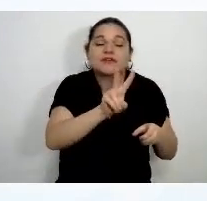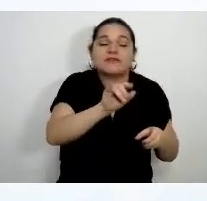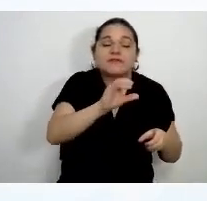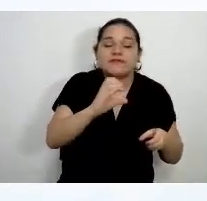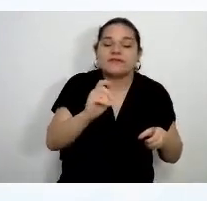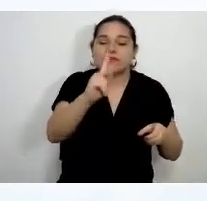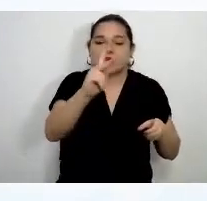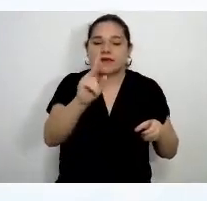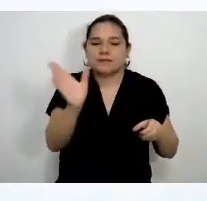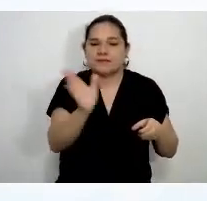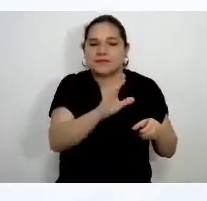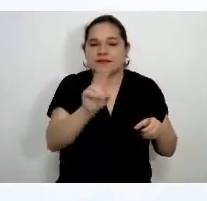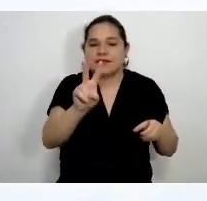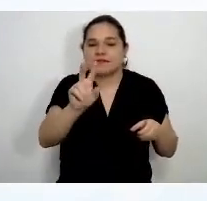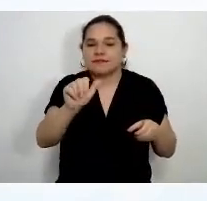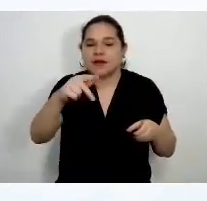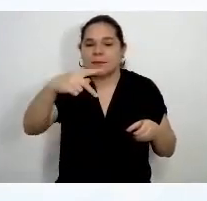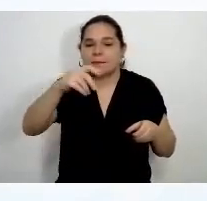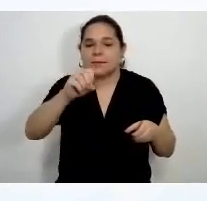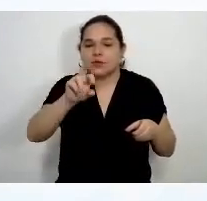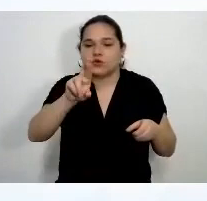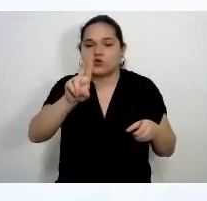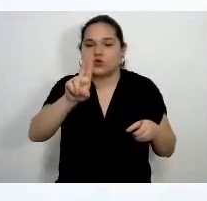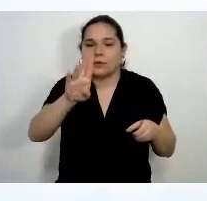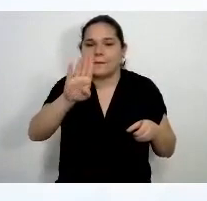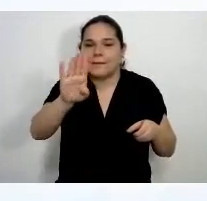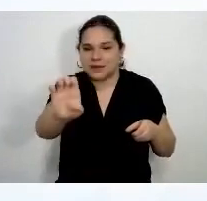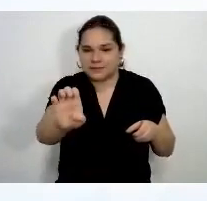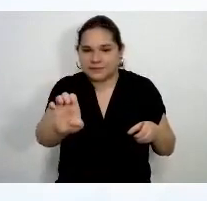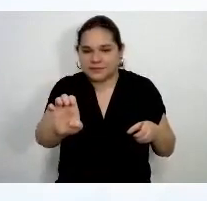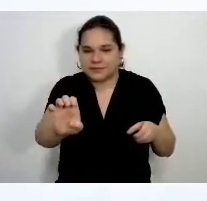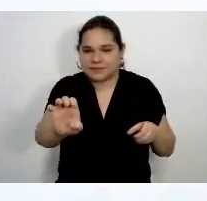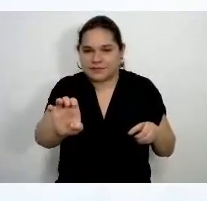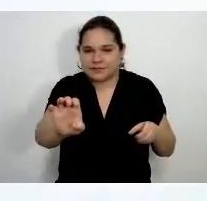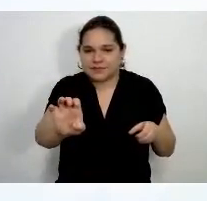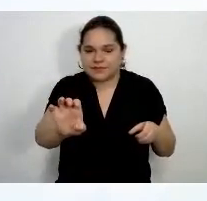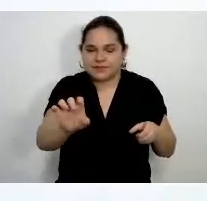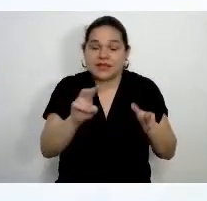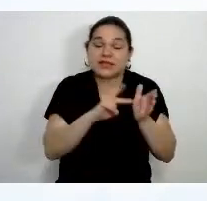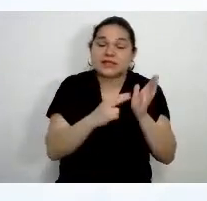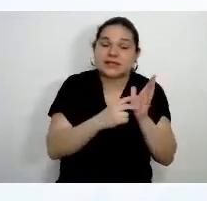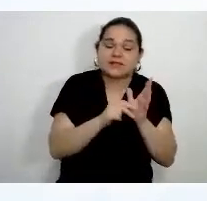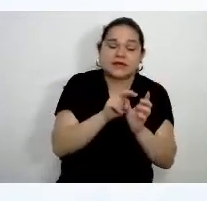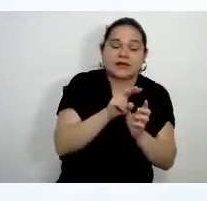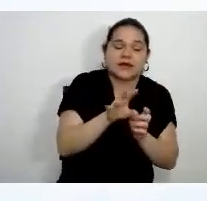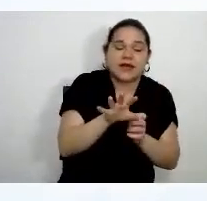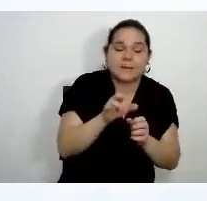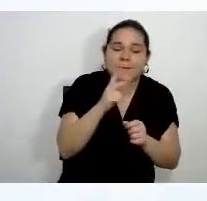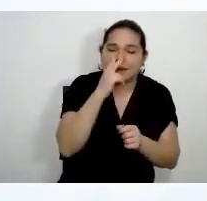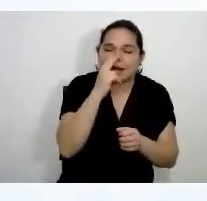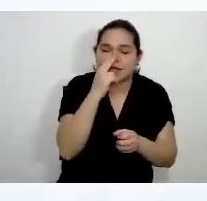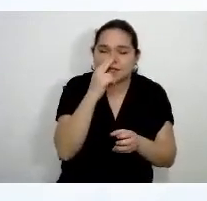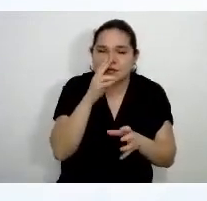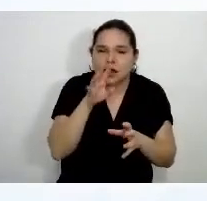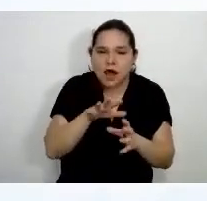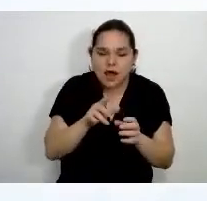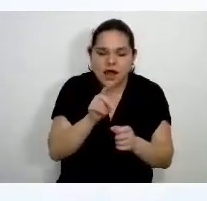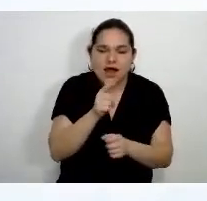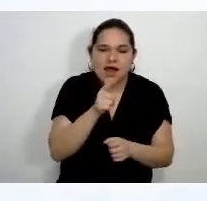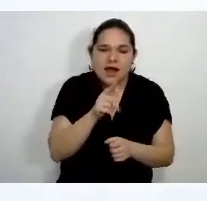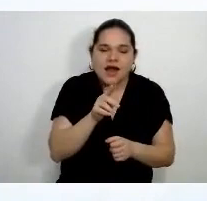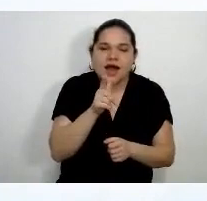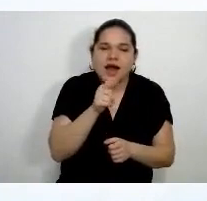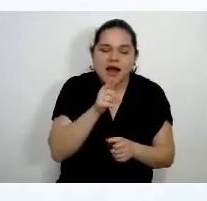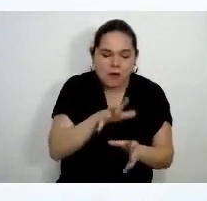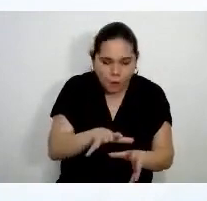marca é Vic. E aí, Vaporub quer dizer Vapor Rub. Quer dizer, é um vapor, rub quer dizer esfregar.